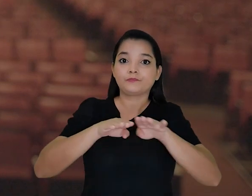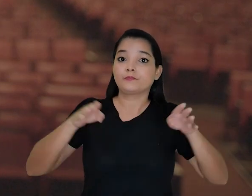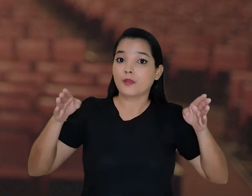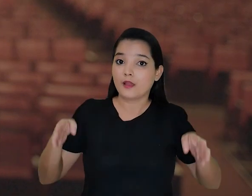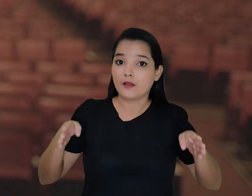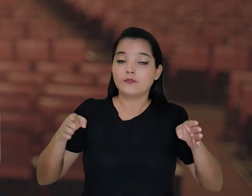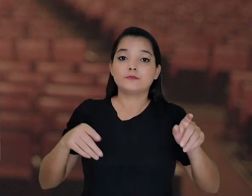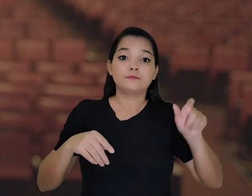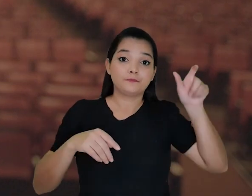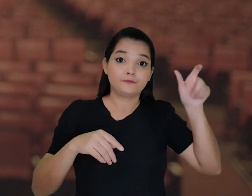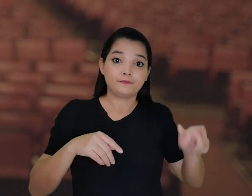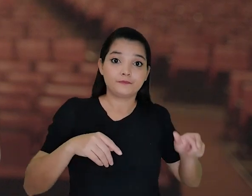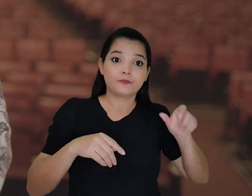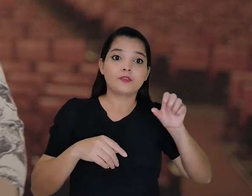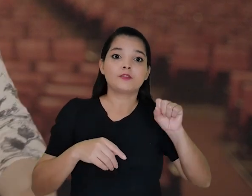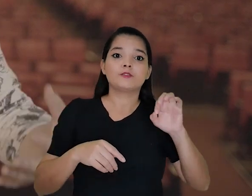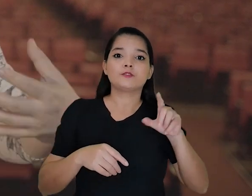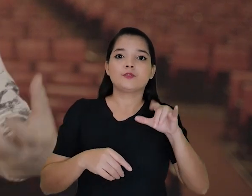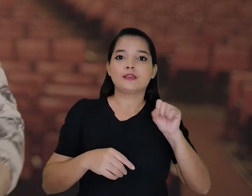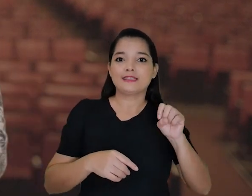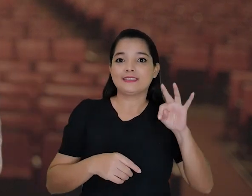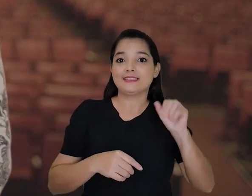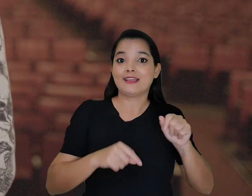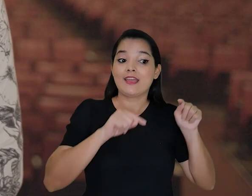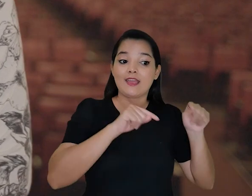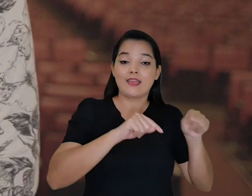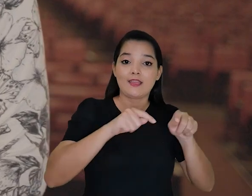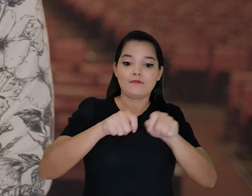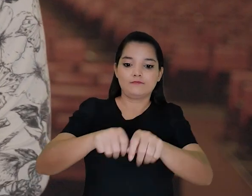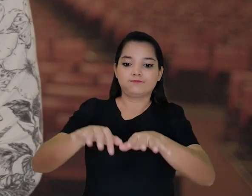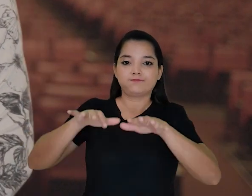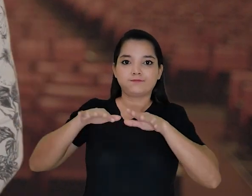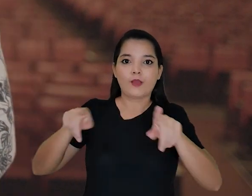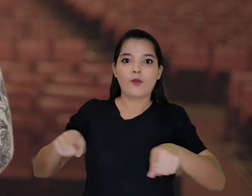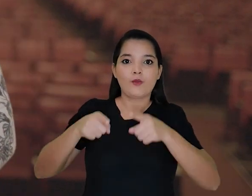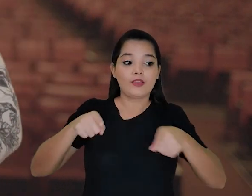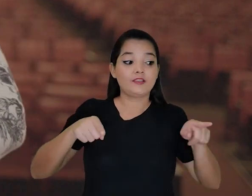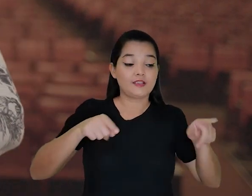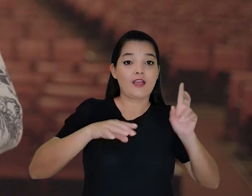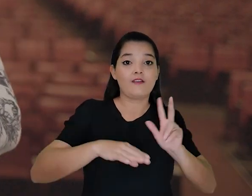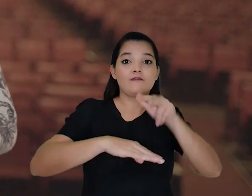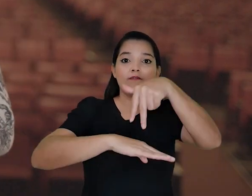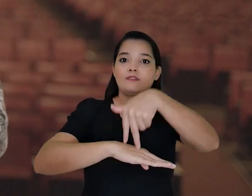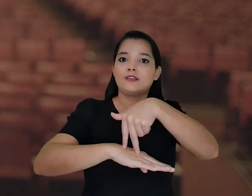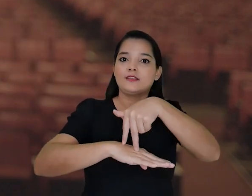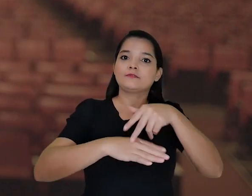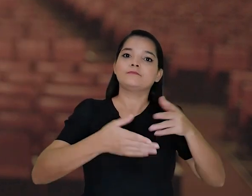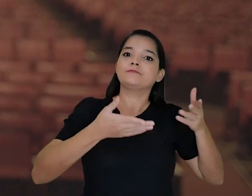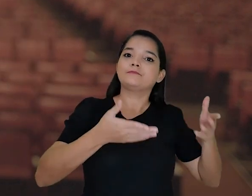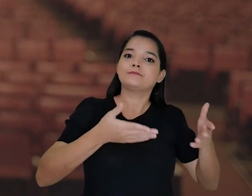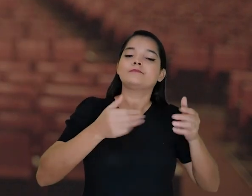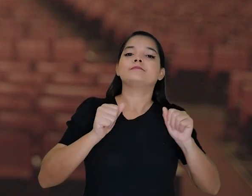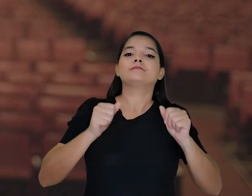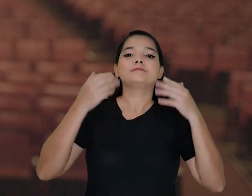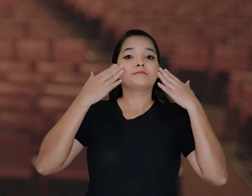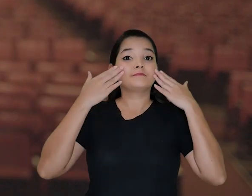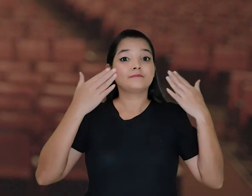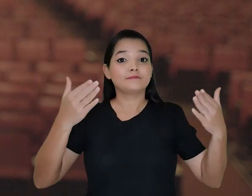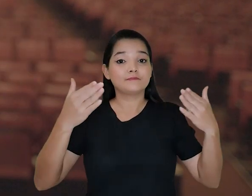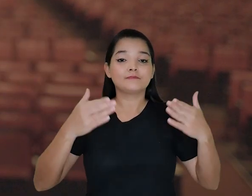que agora ele tem que ficar à frente da orquestra eh e e fazer com que o seu